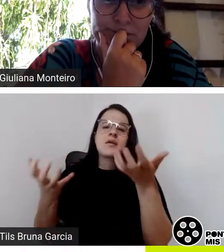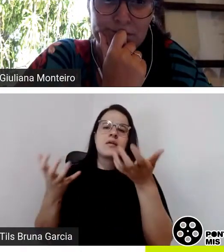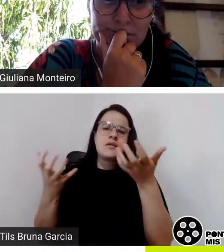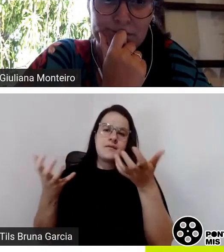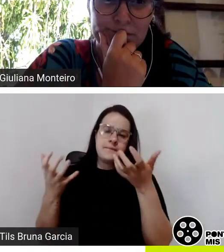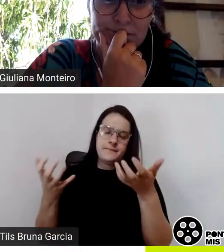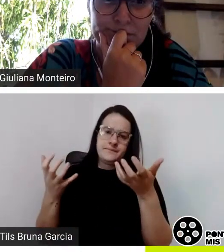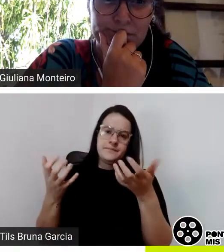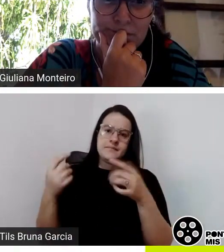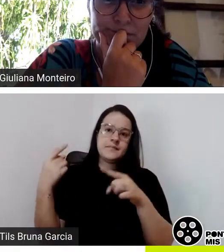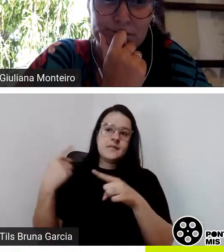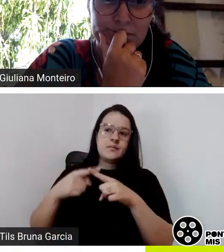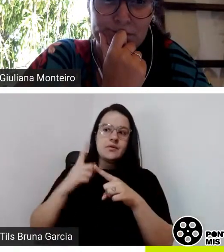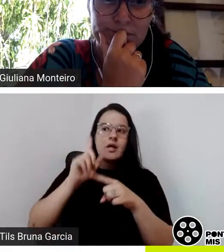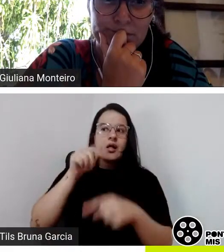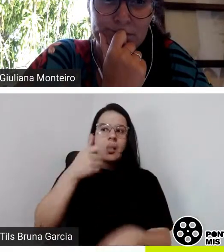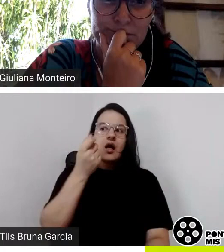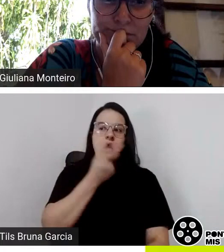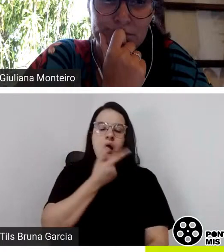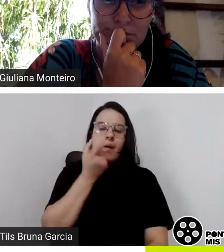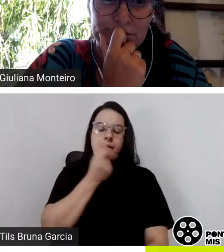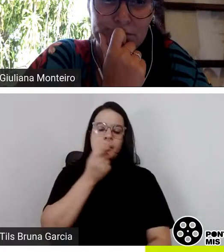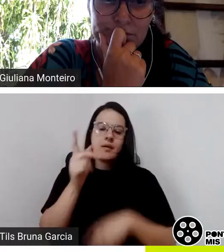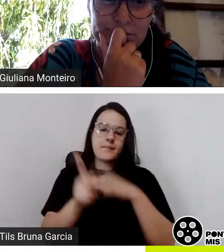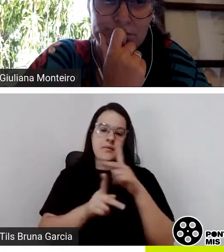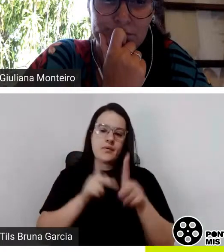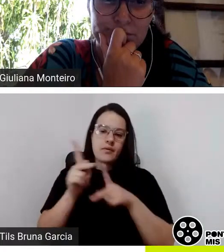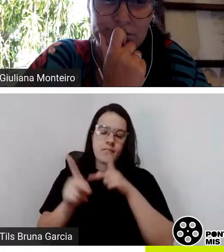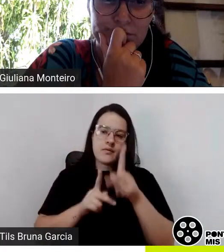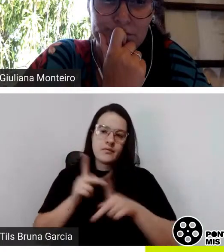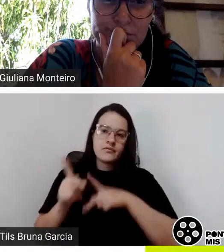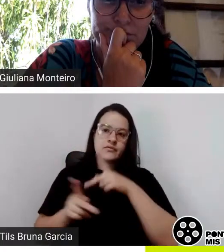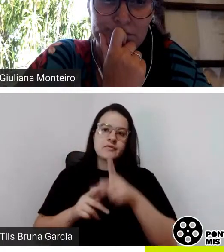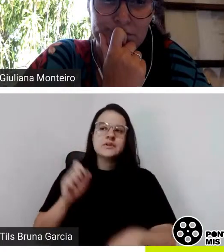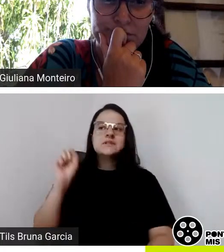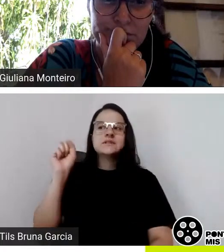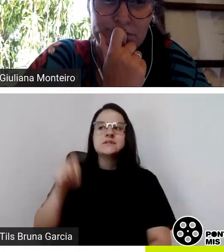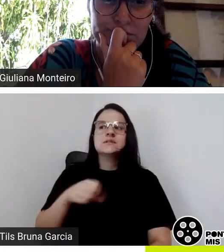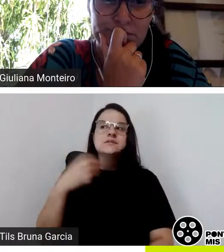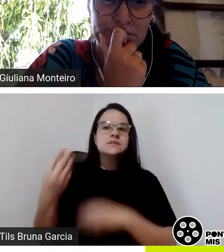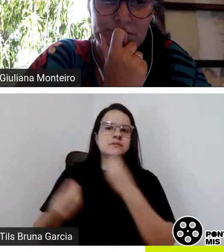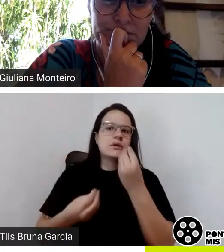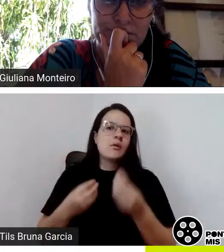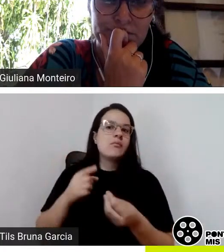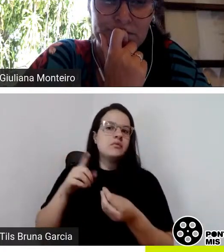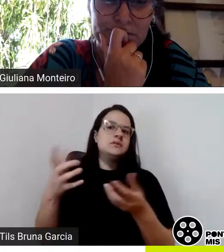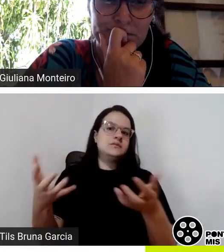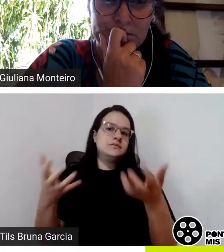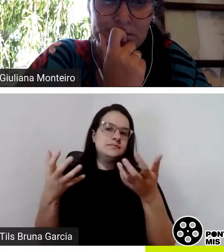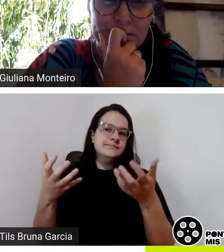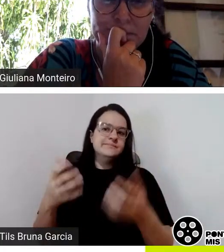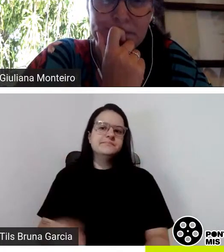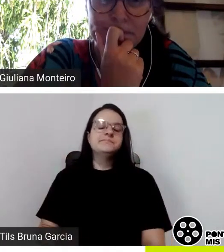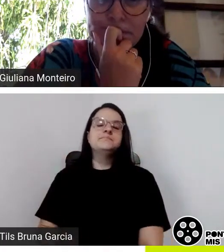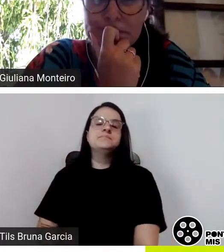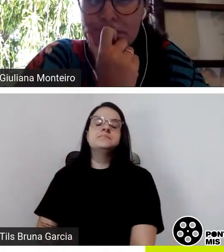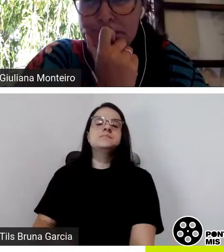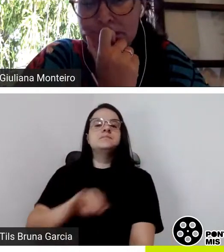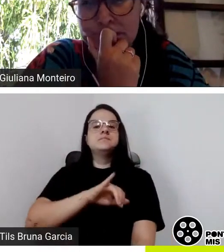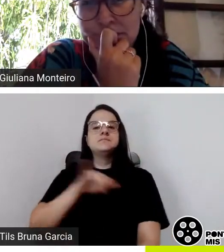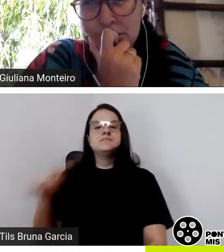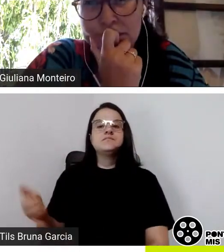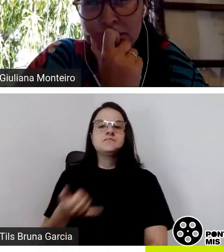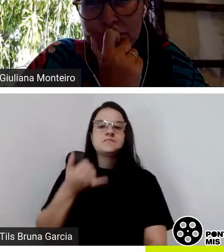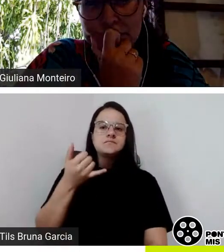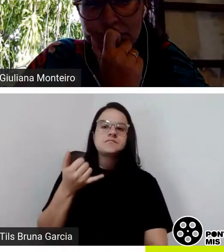comédia popular, assim, como é que você buscou isso com esse filme? Como é que você queria? E aí, aproveitando, já pegando o gancho